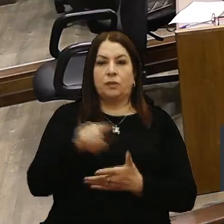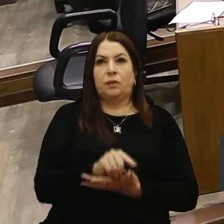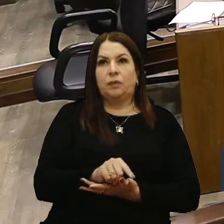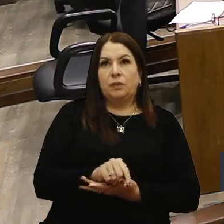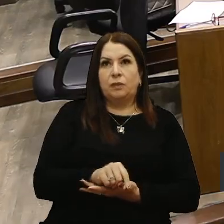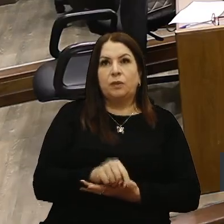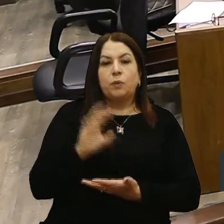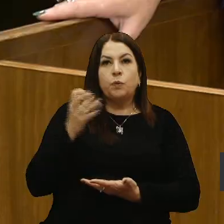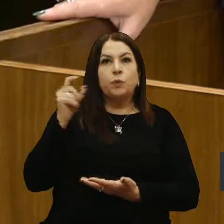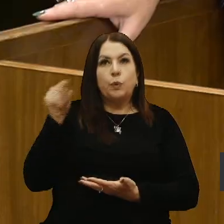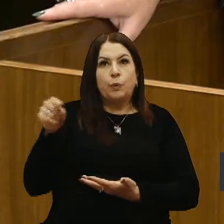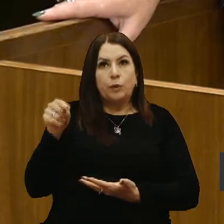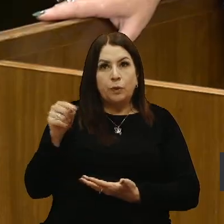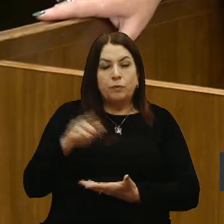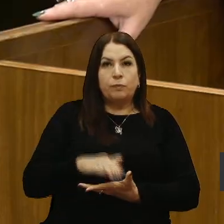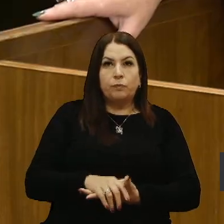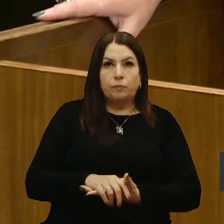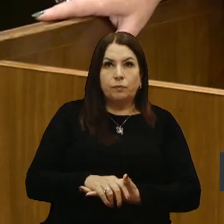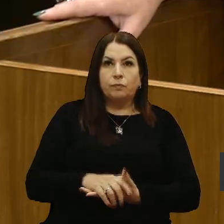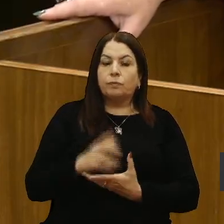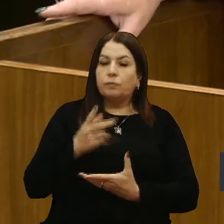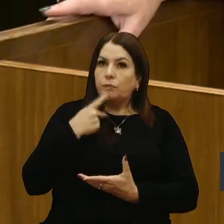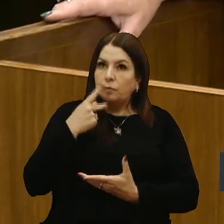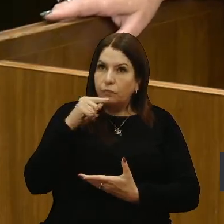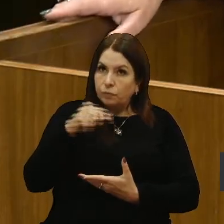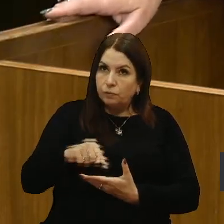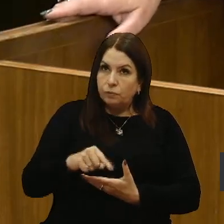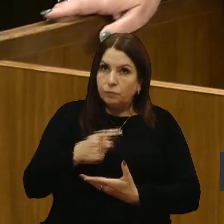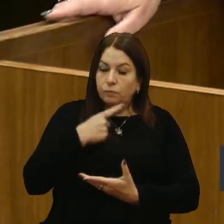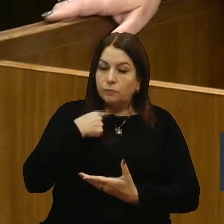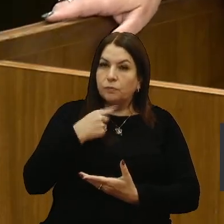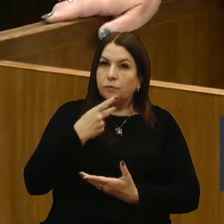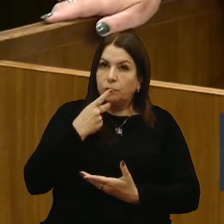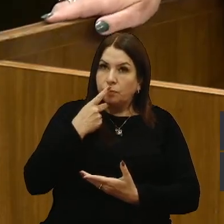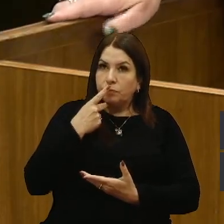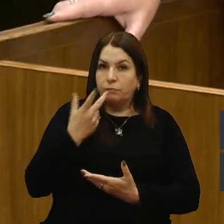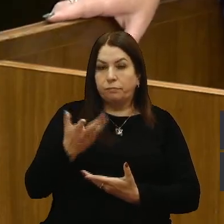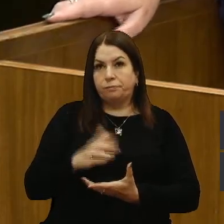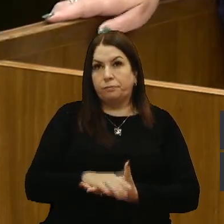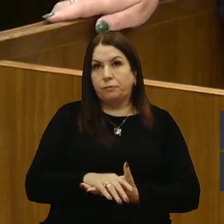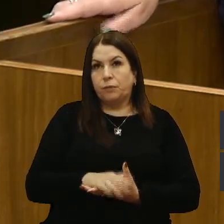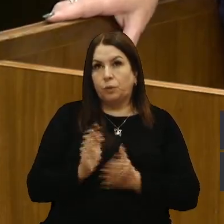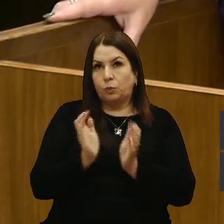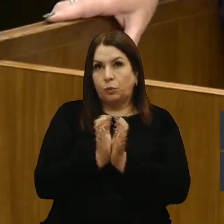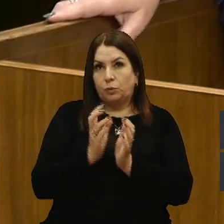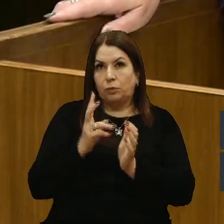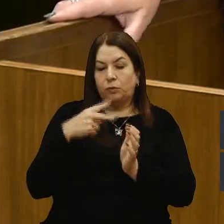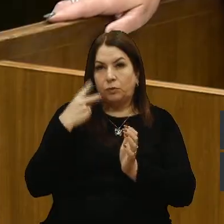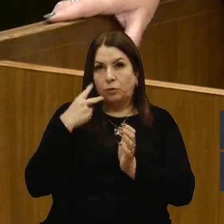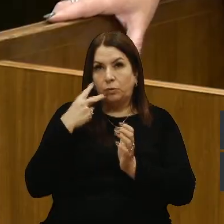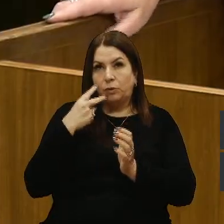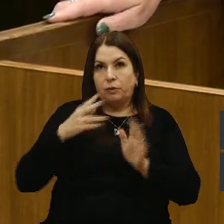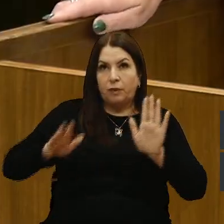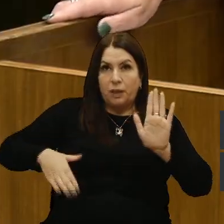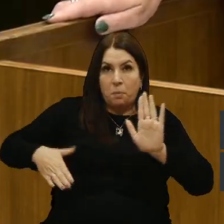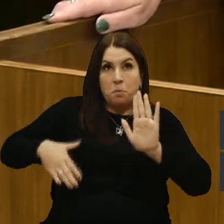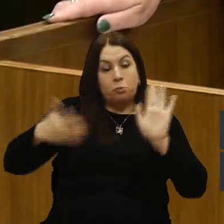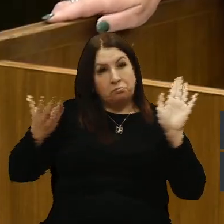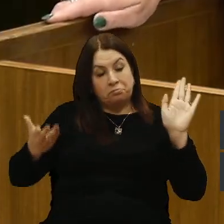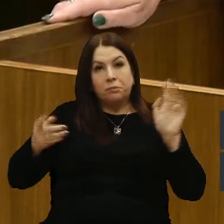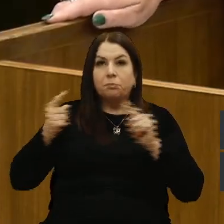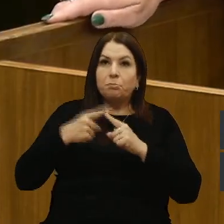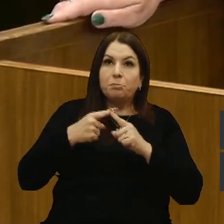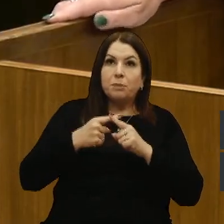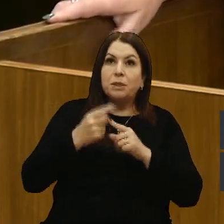quê? Acontece isso que foi falado aqui, que eu não gosto desse termo, que tem gente, colegas vereador, que usam de vagabundo, isso, aquilo, mas